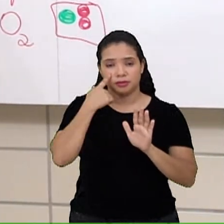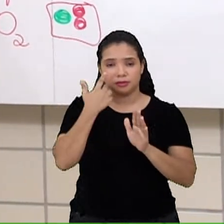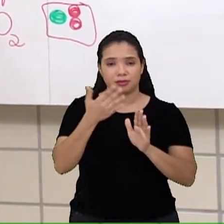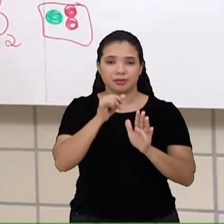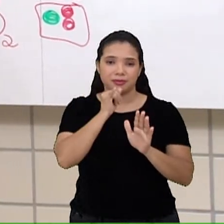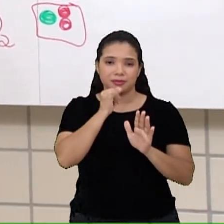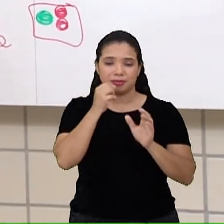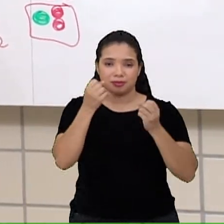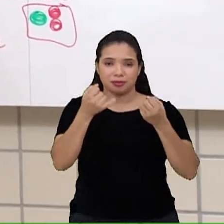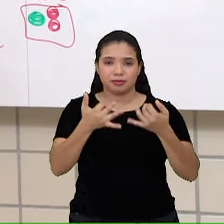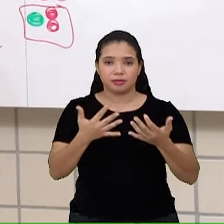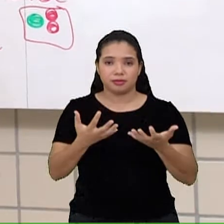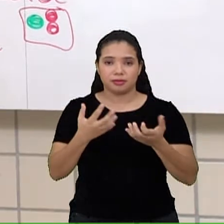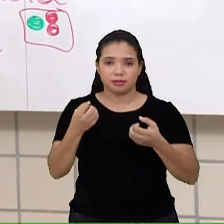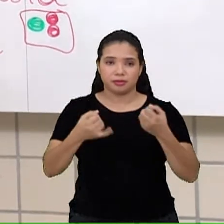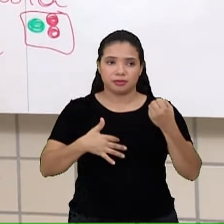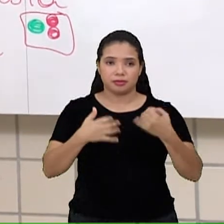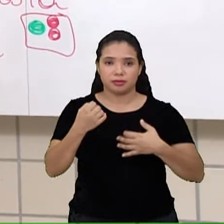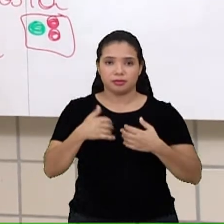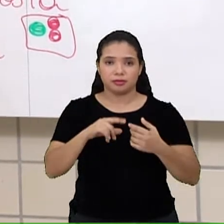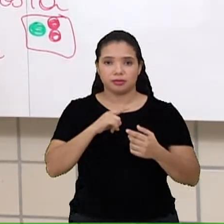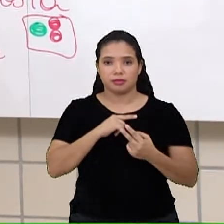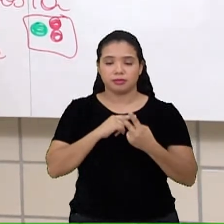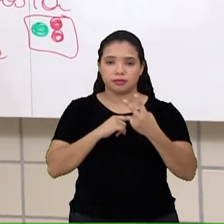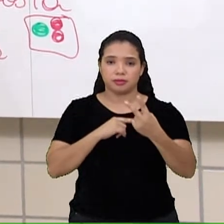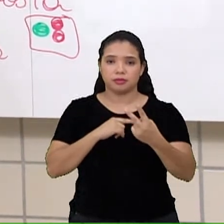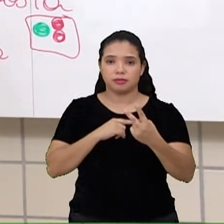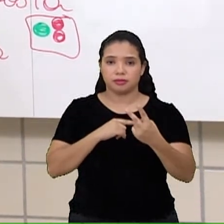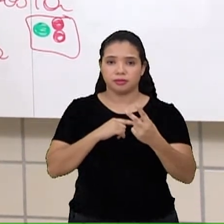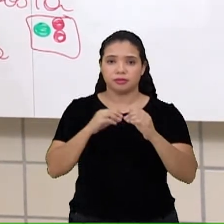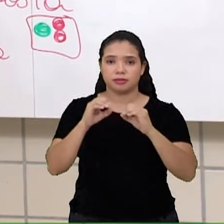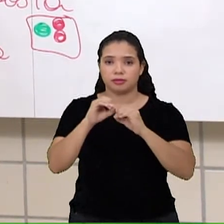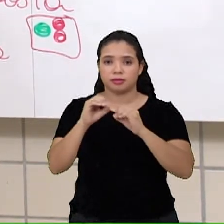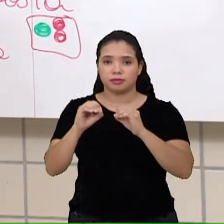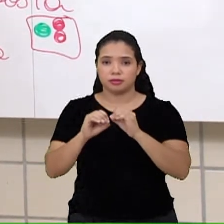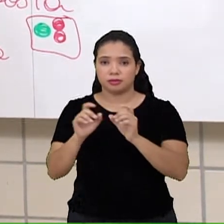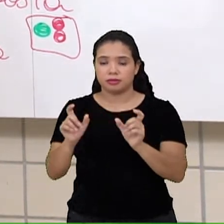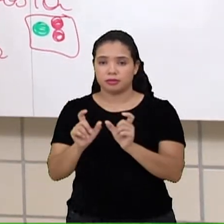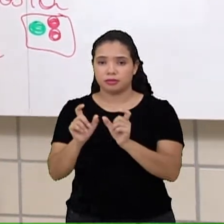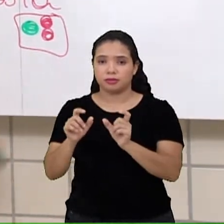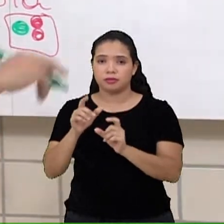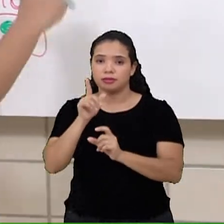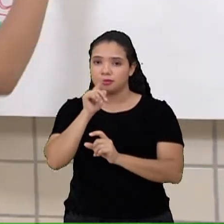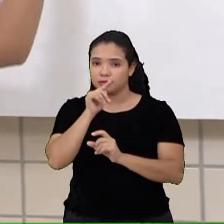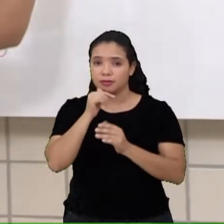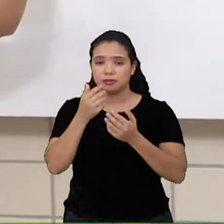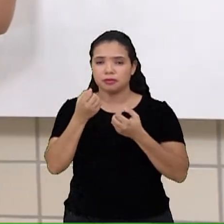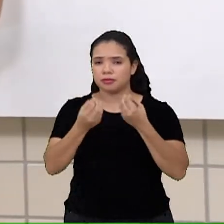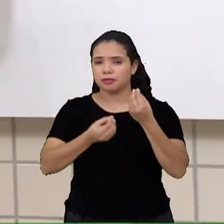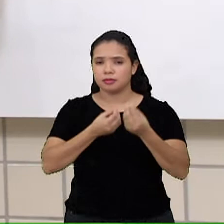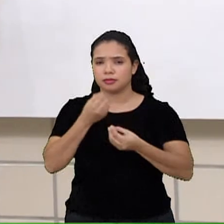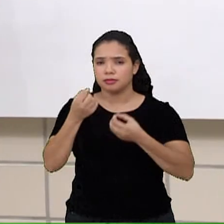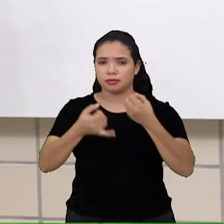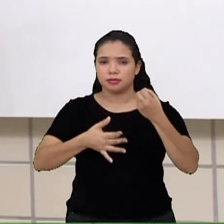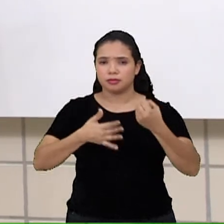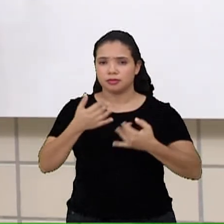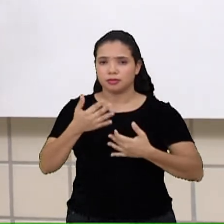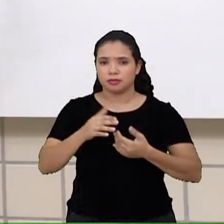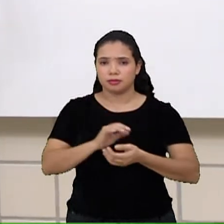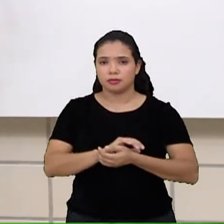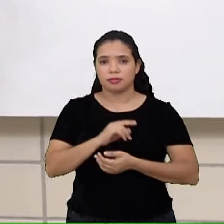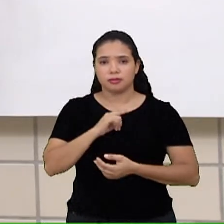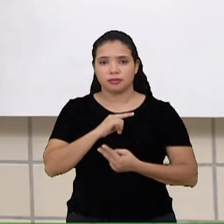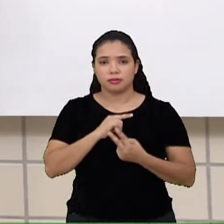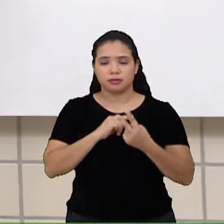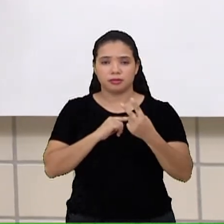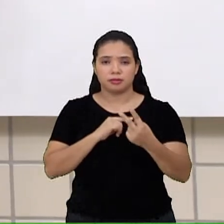exemplo. Quero falar que eu tenho 2 moléculas de água. Como é que eu vou fazer esse exemplo? Bora lá. 2,